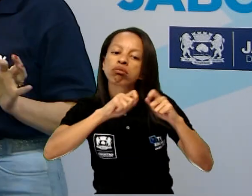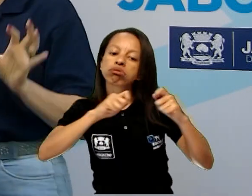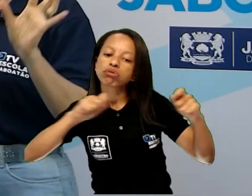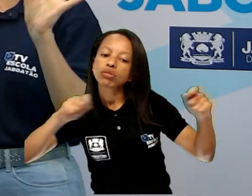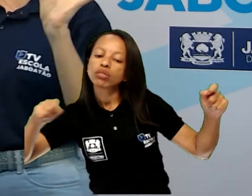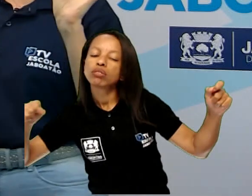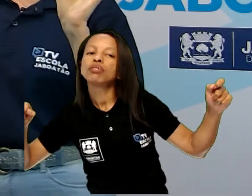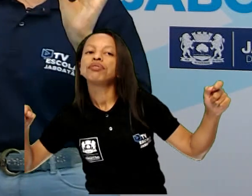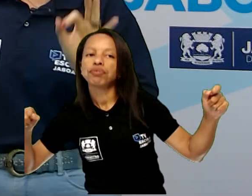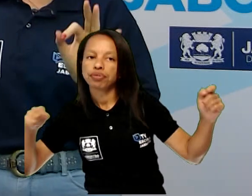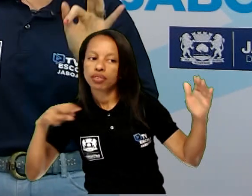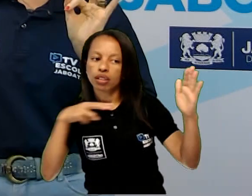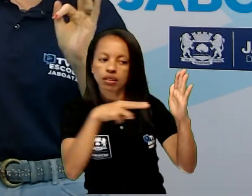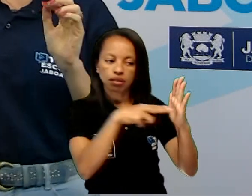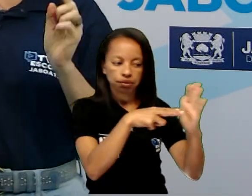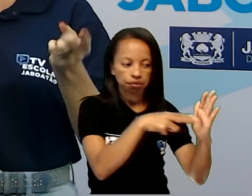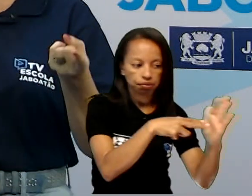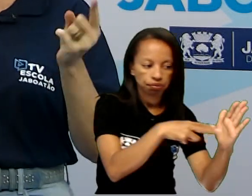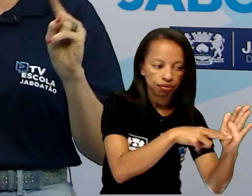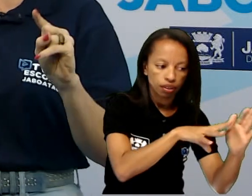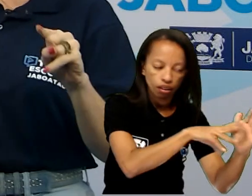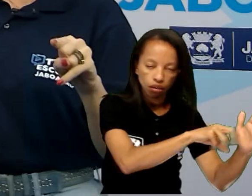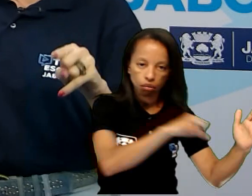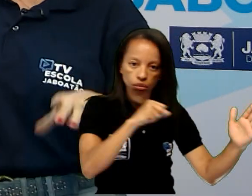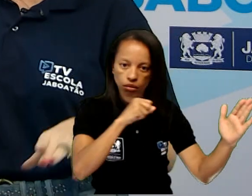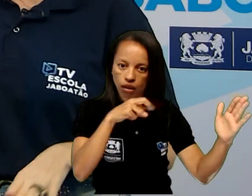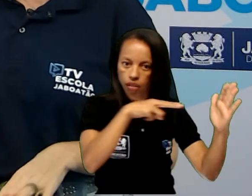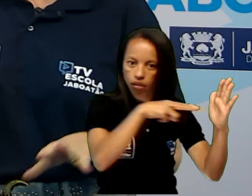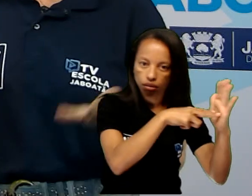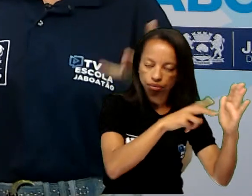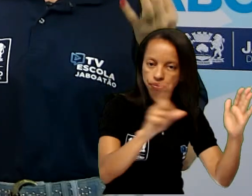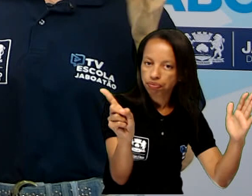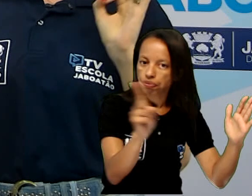proteção. Se a tomada estiver baixa e sem proteção, não coloca o